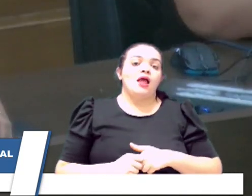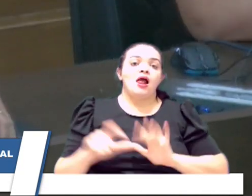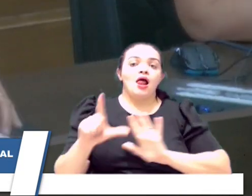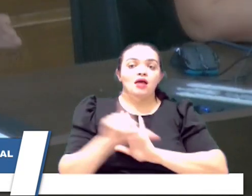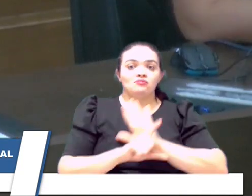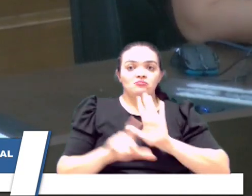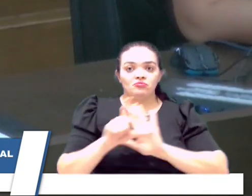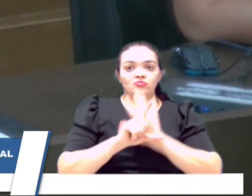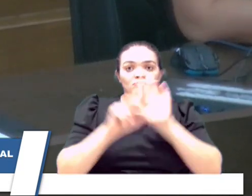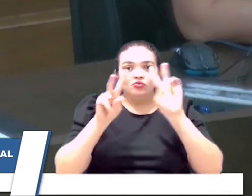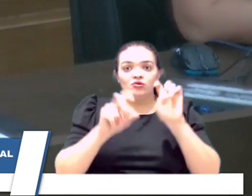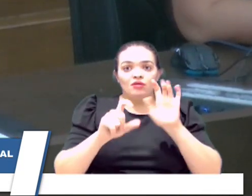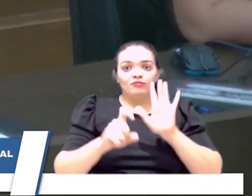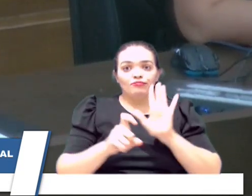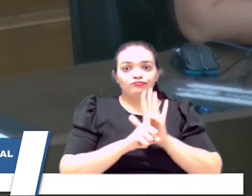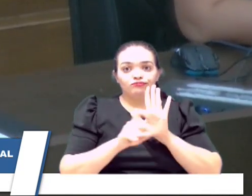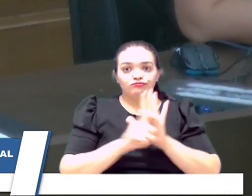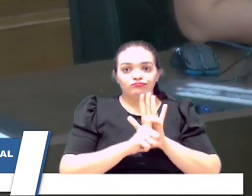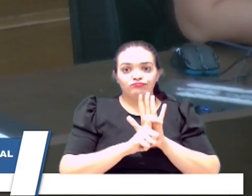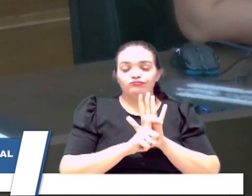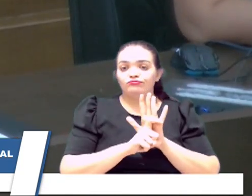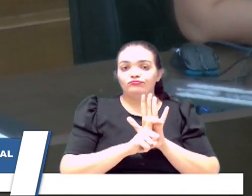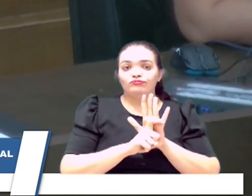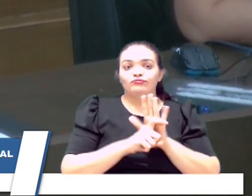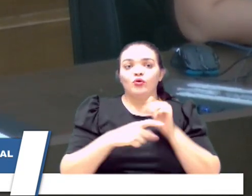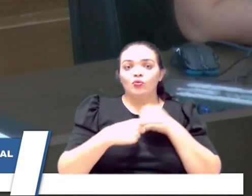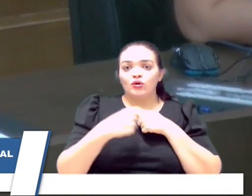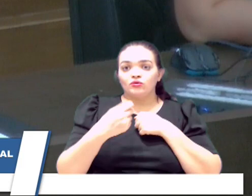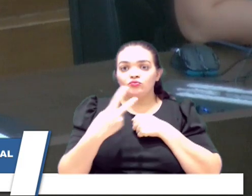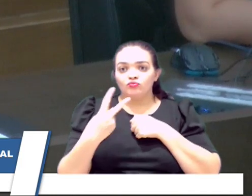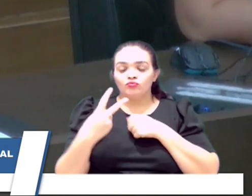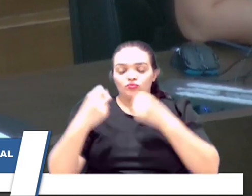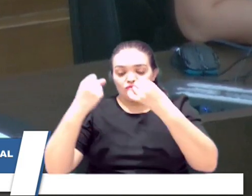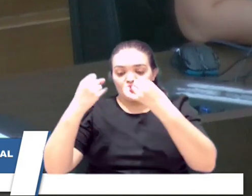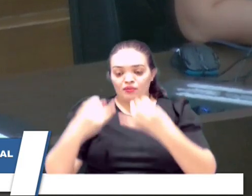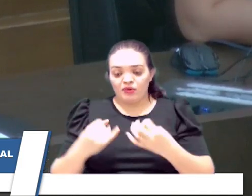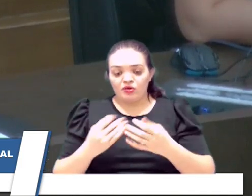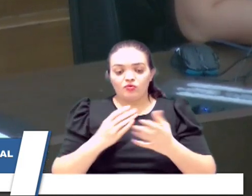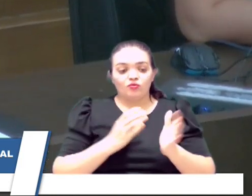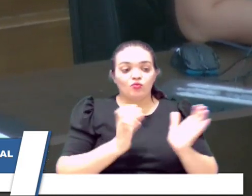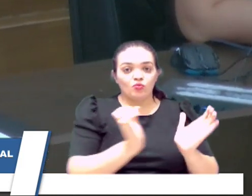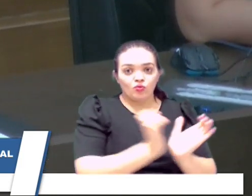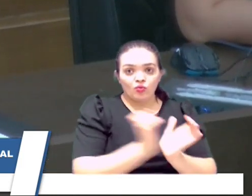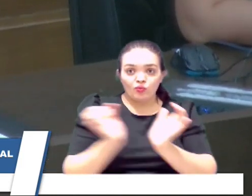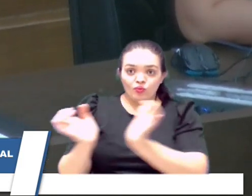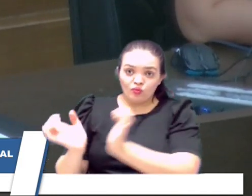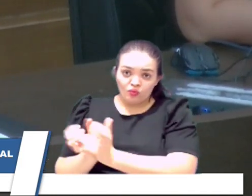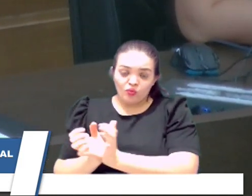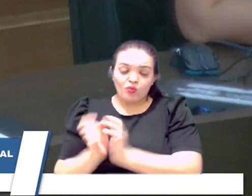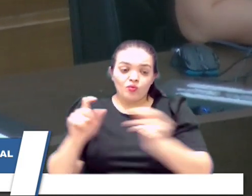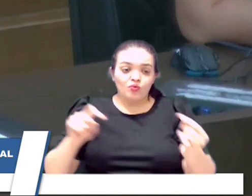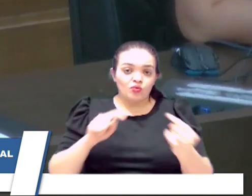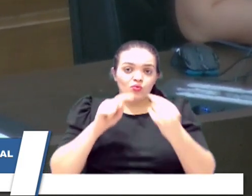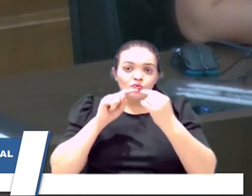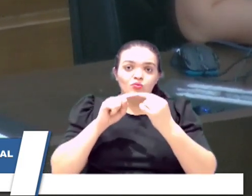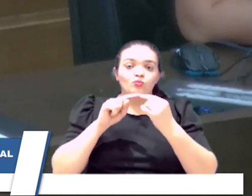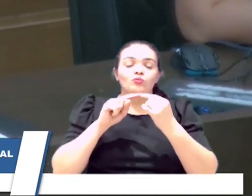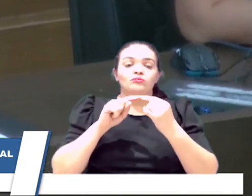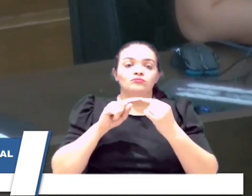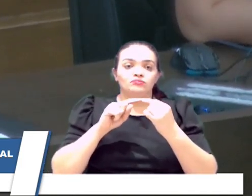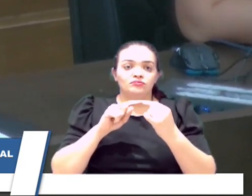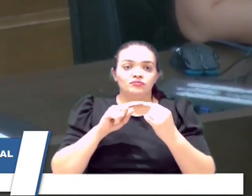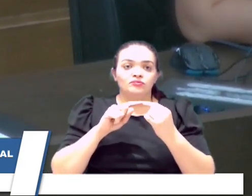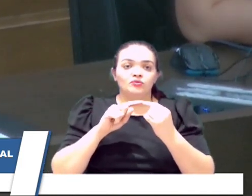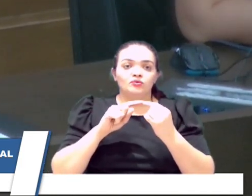sobre drogas, lá no artigo 2º, ela separa de maneira muito clara em dois grupos as finalidades para as quais as